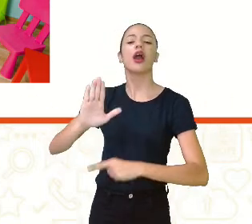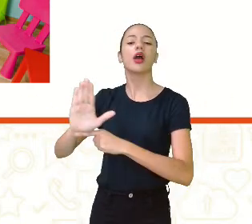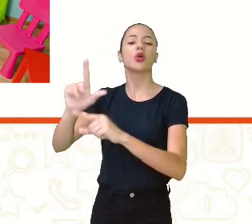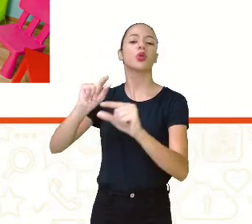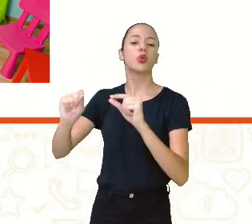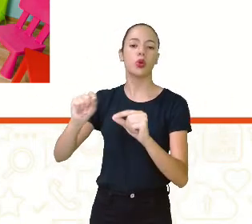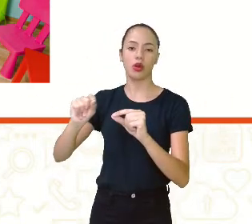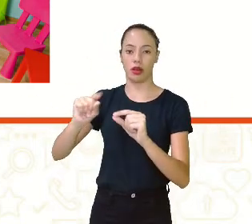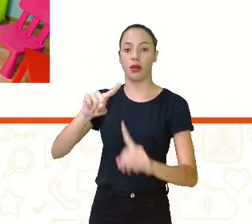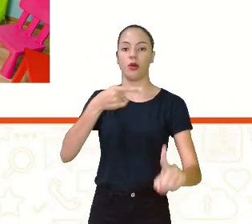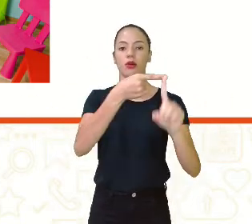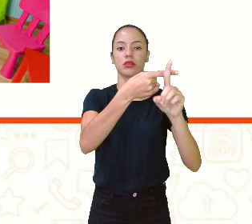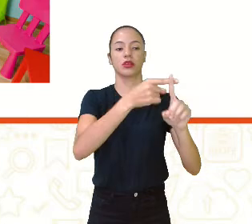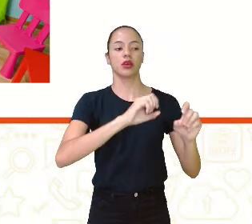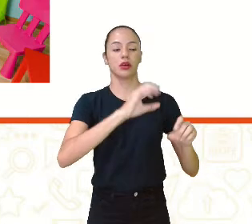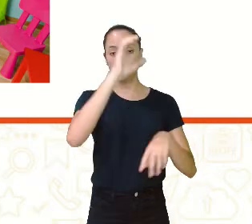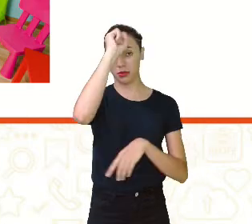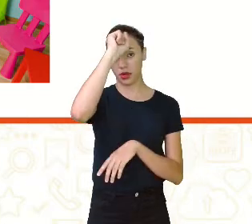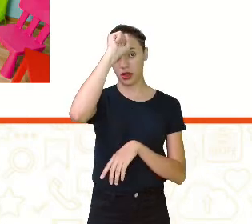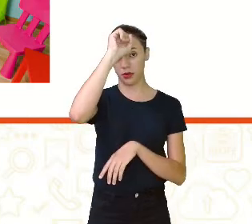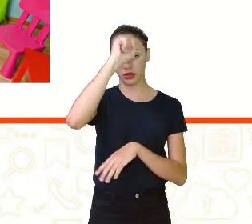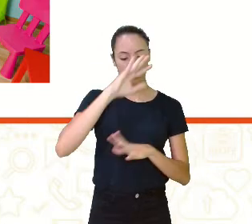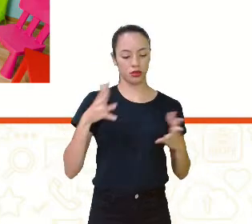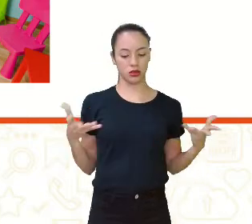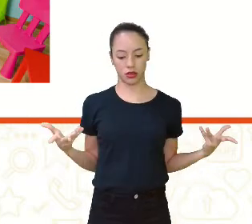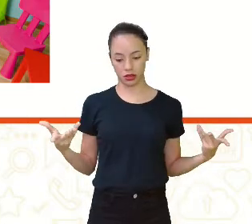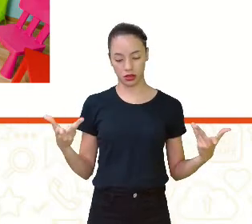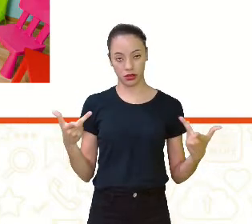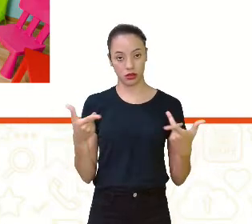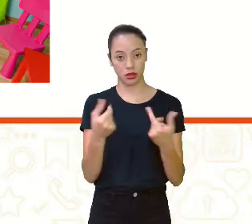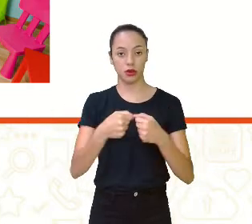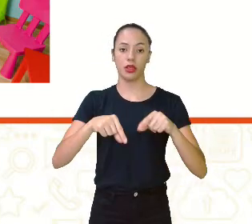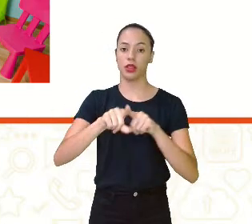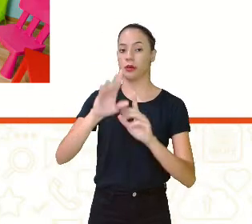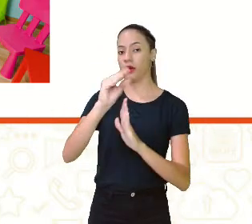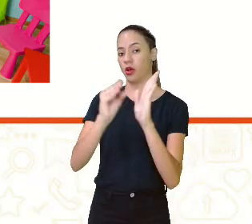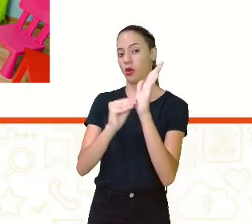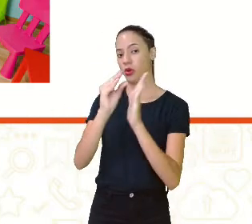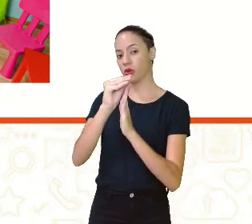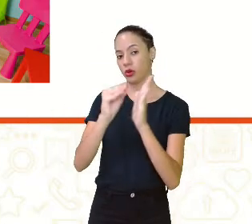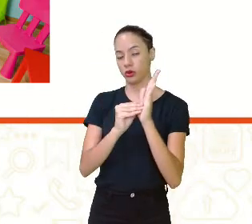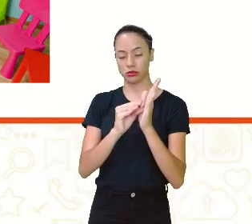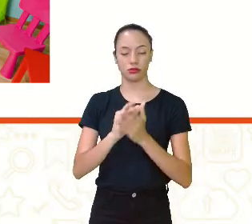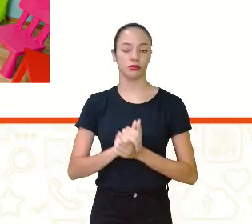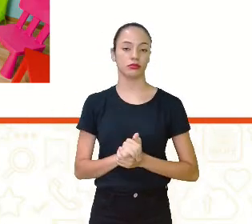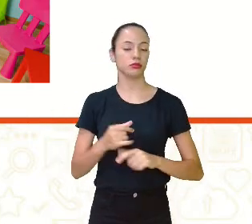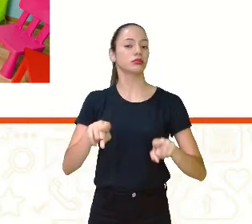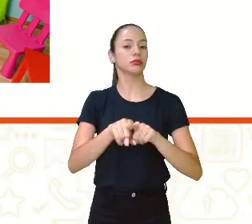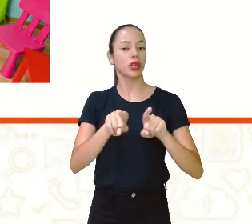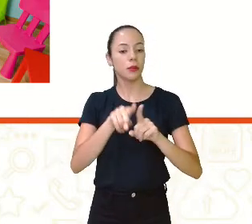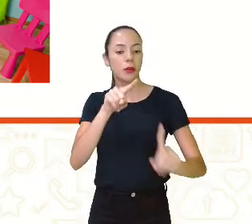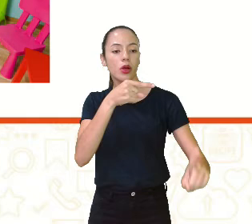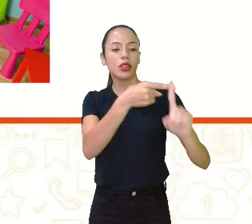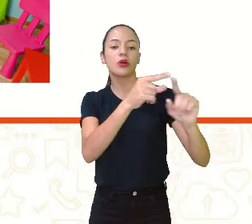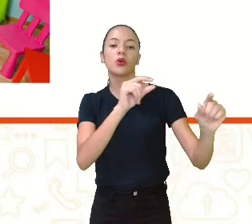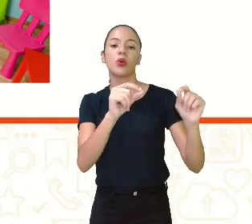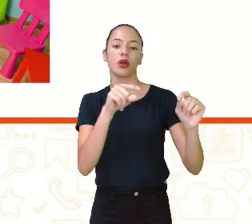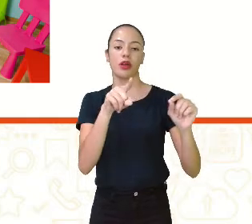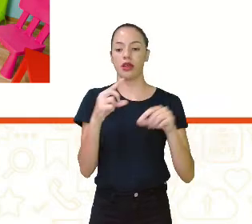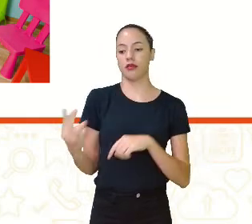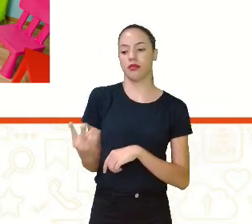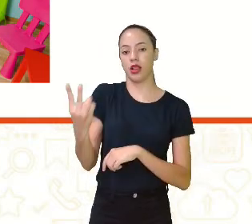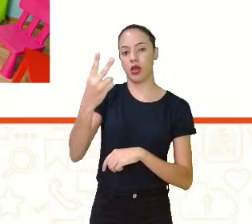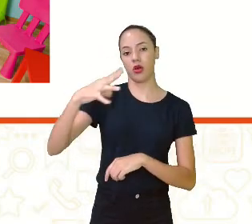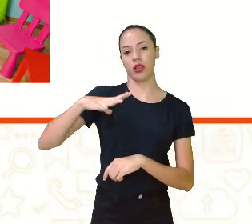para a aprendizagem efetiva de habilidades e conteúdos, assim como favorecer os valores